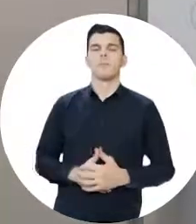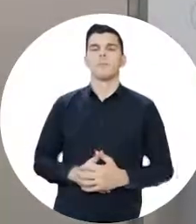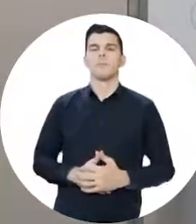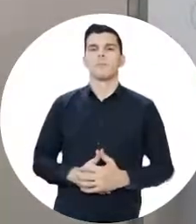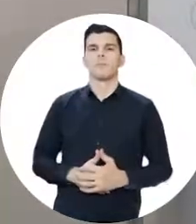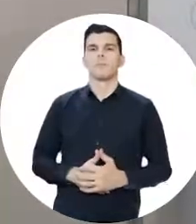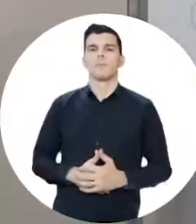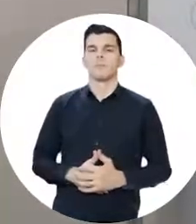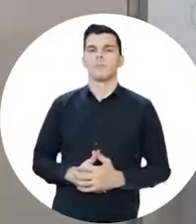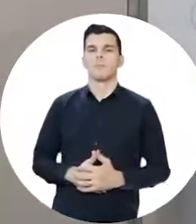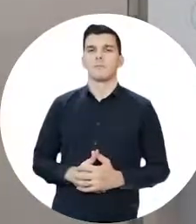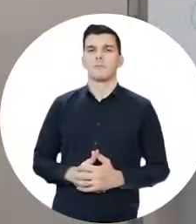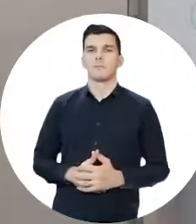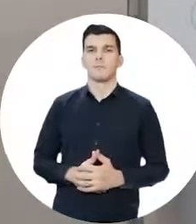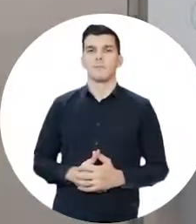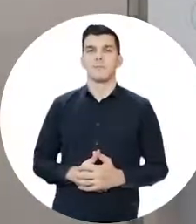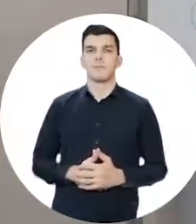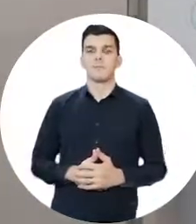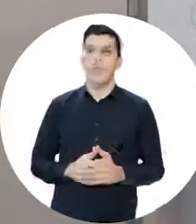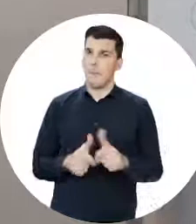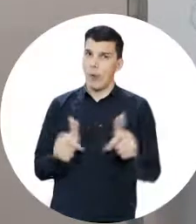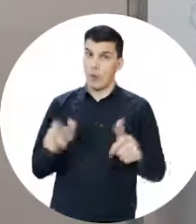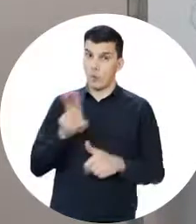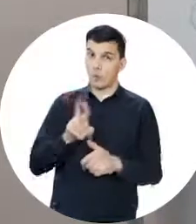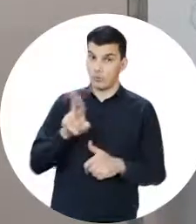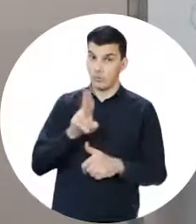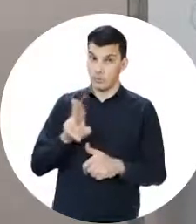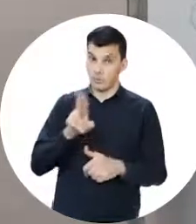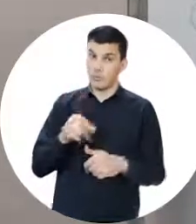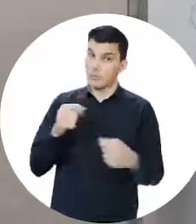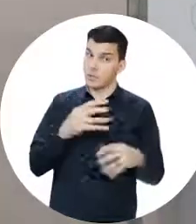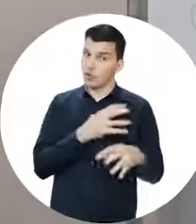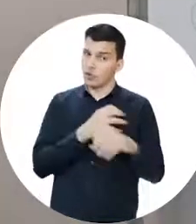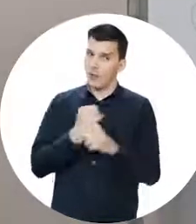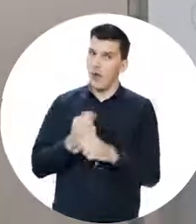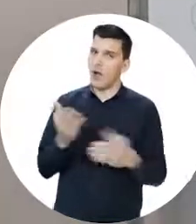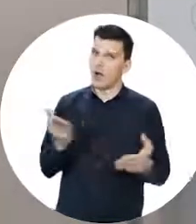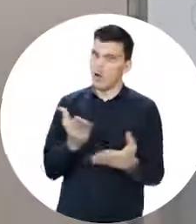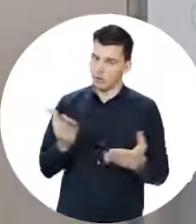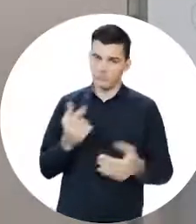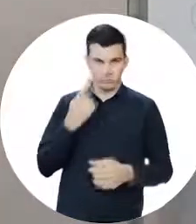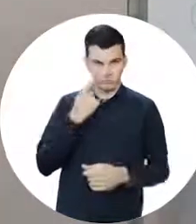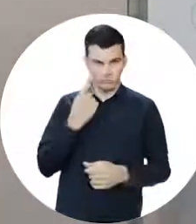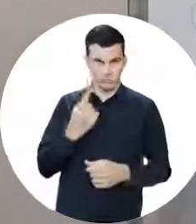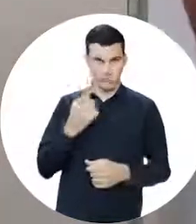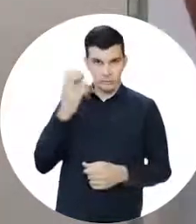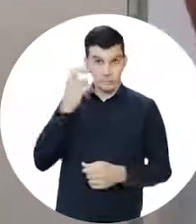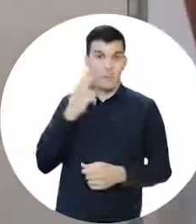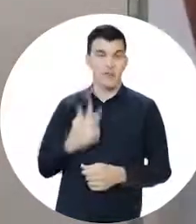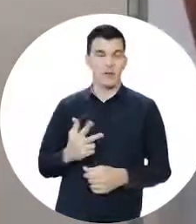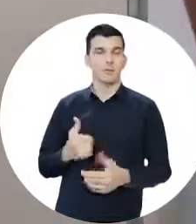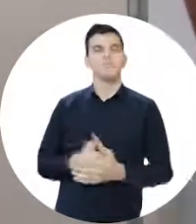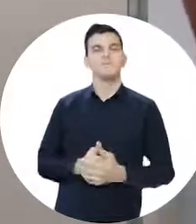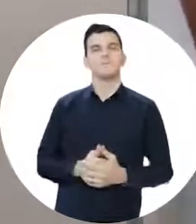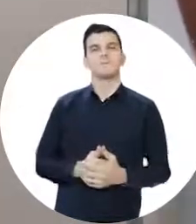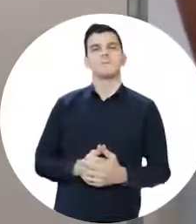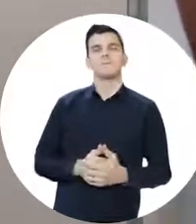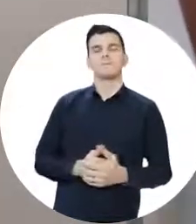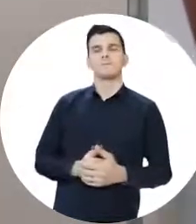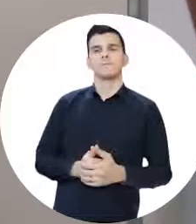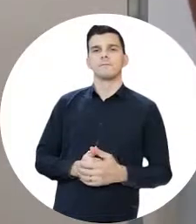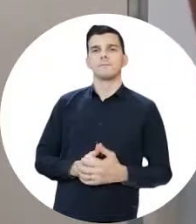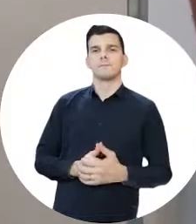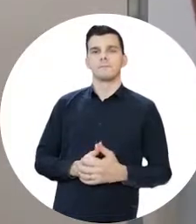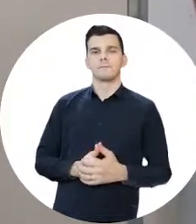isso. Geralmente ele te dá o valor de soluto e solvente. Você tem que somar os dois para achar a massa da solução. 50 gramas,